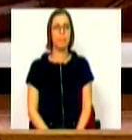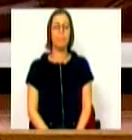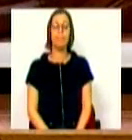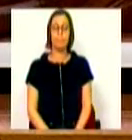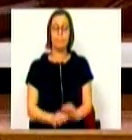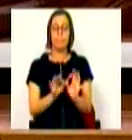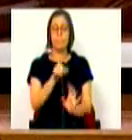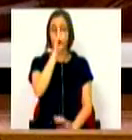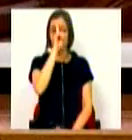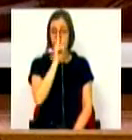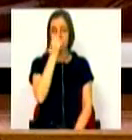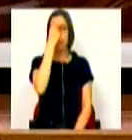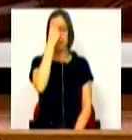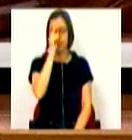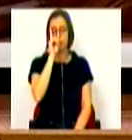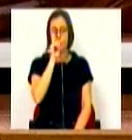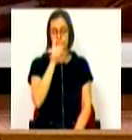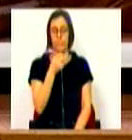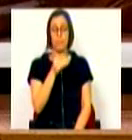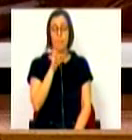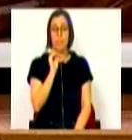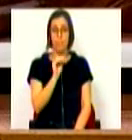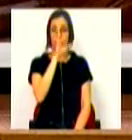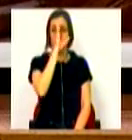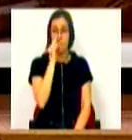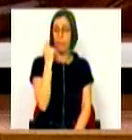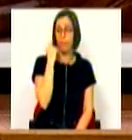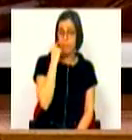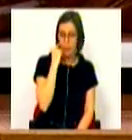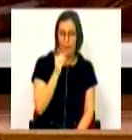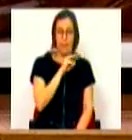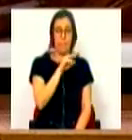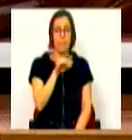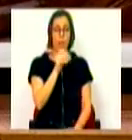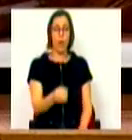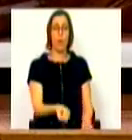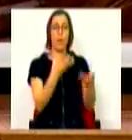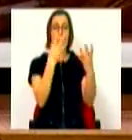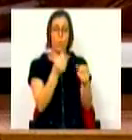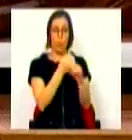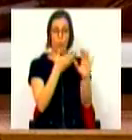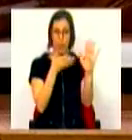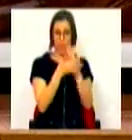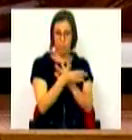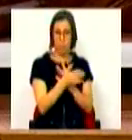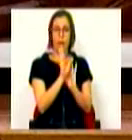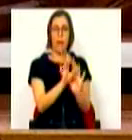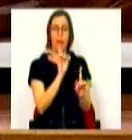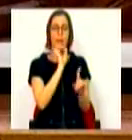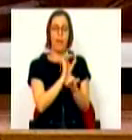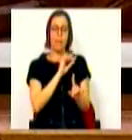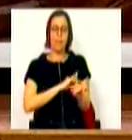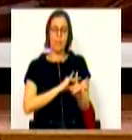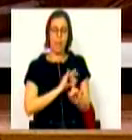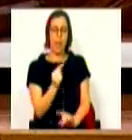Como se lembram, com o PS no governo, a Mariana encontrou um emprego, embora ainda com o